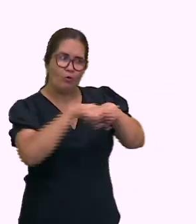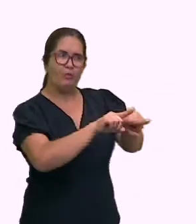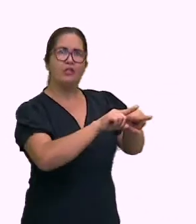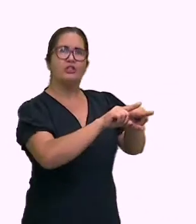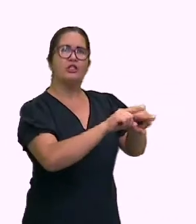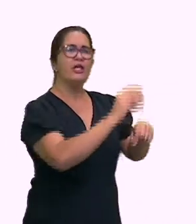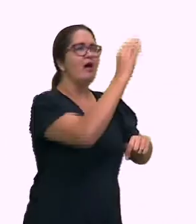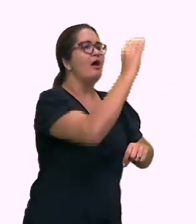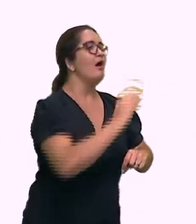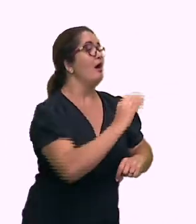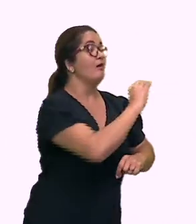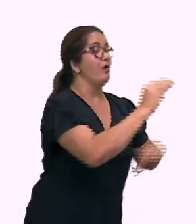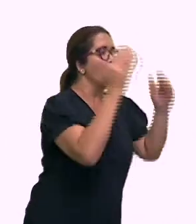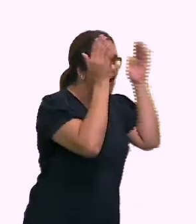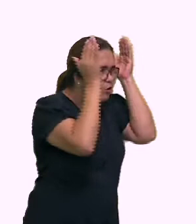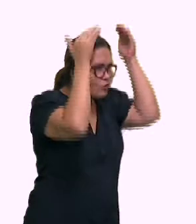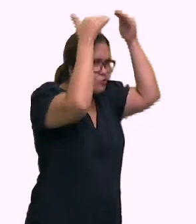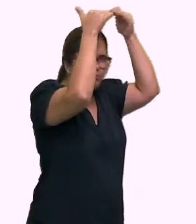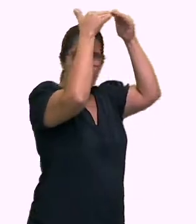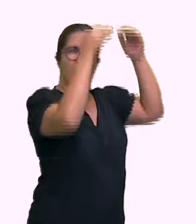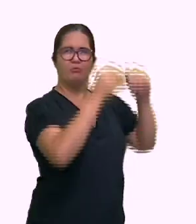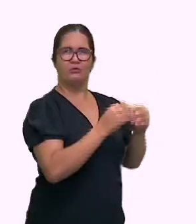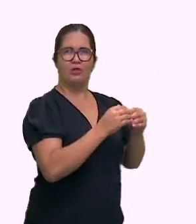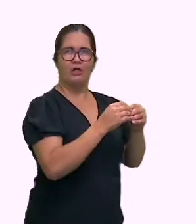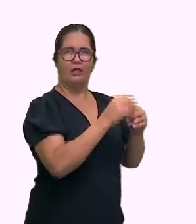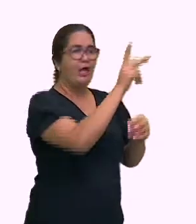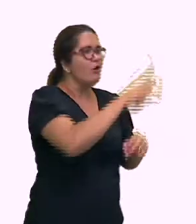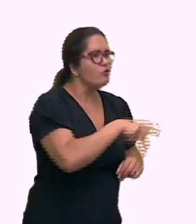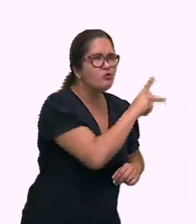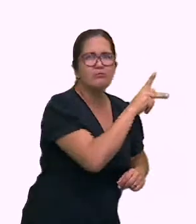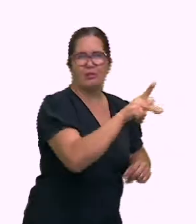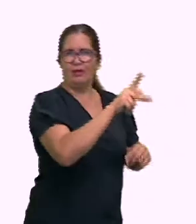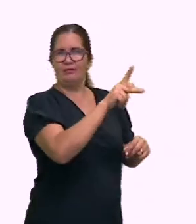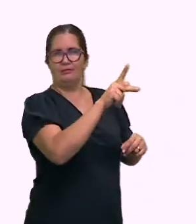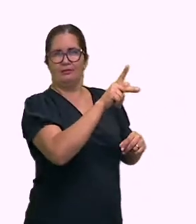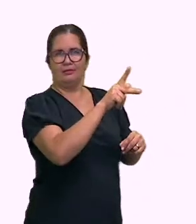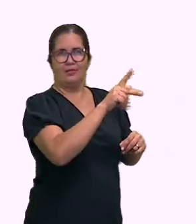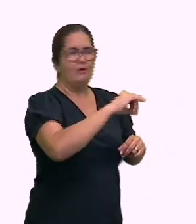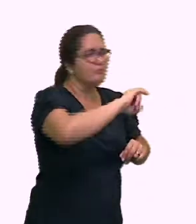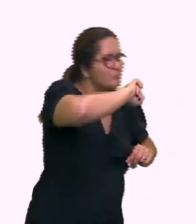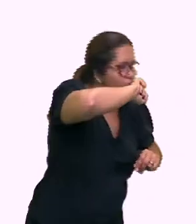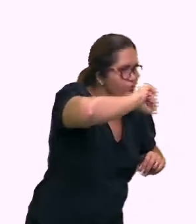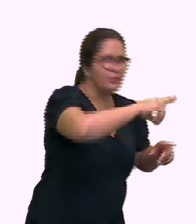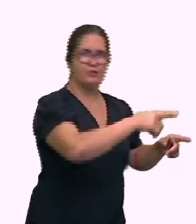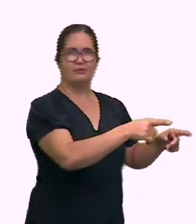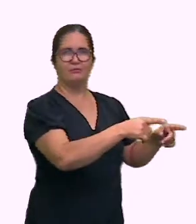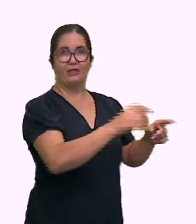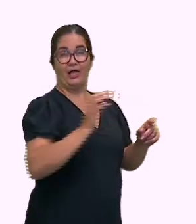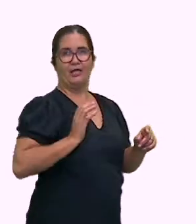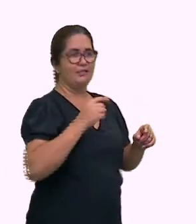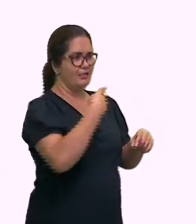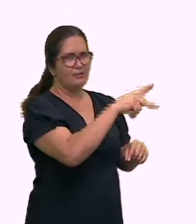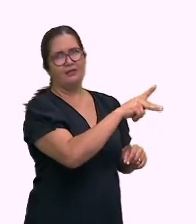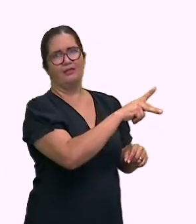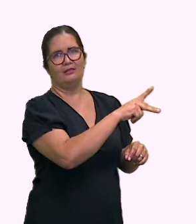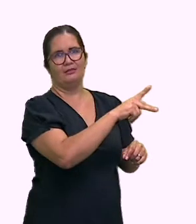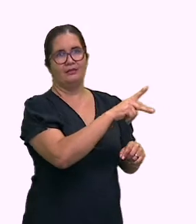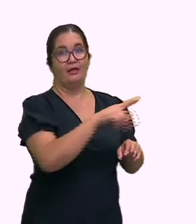o dogmatismo são as principais